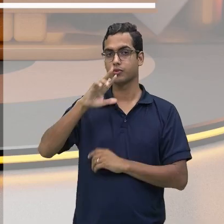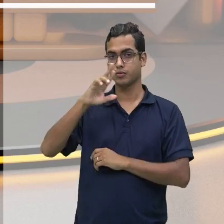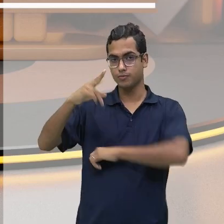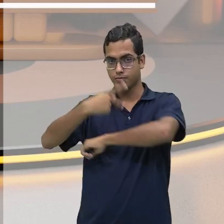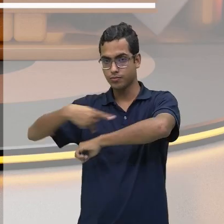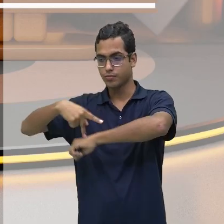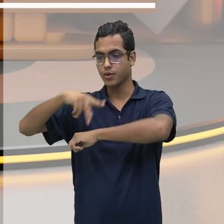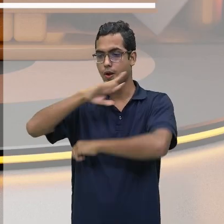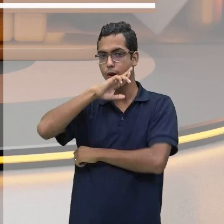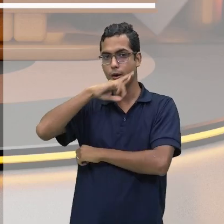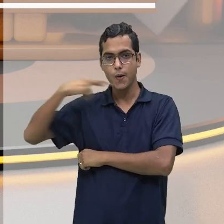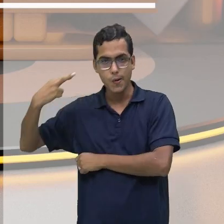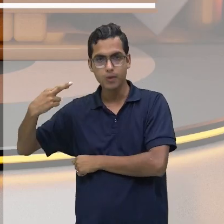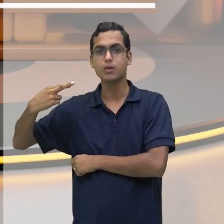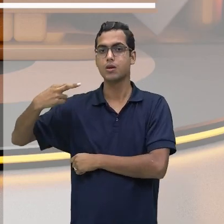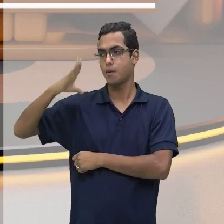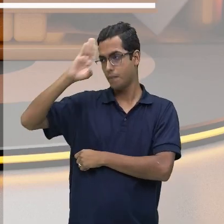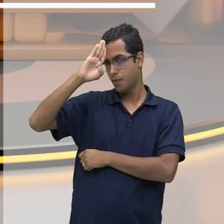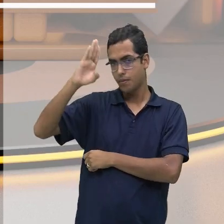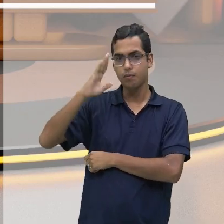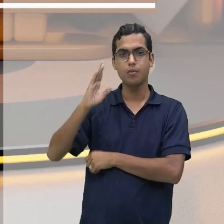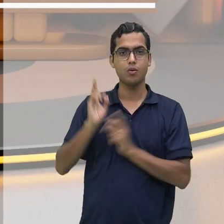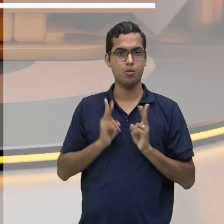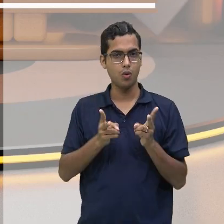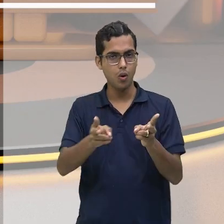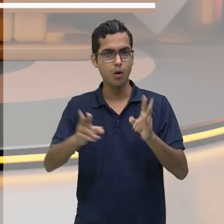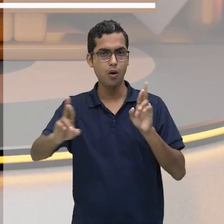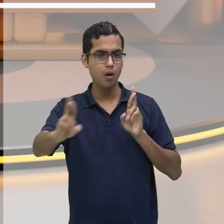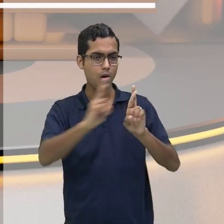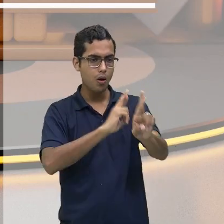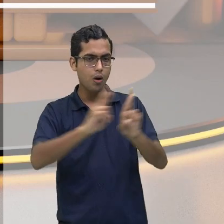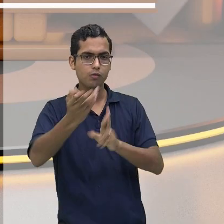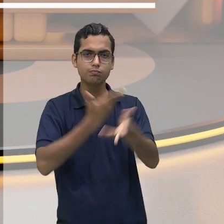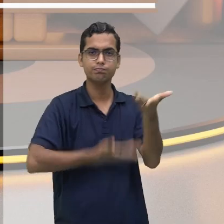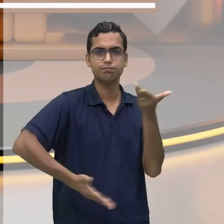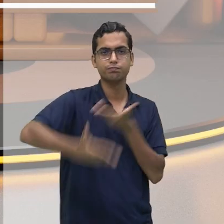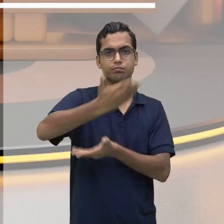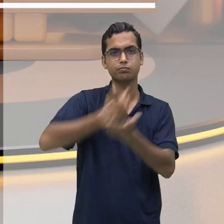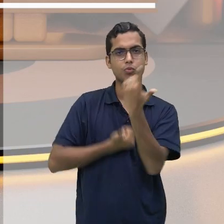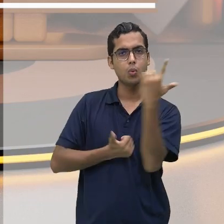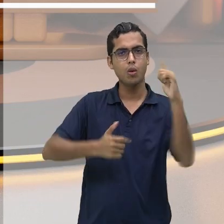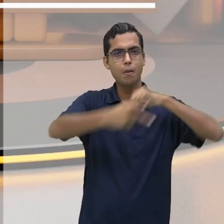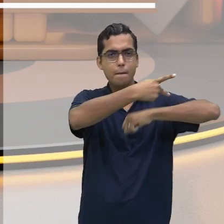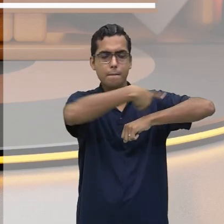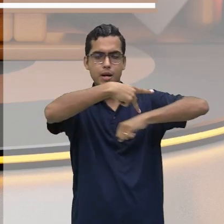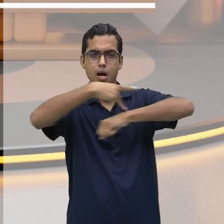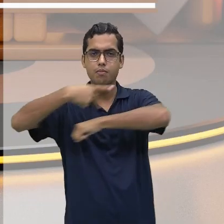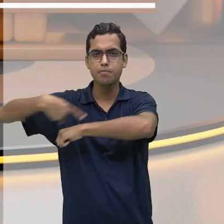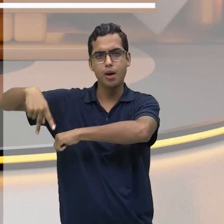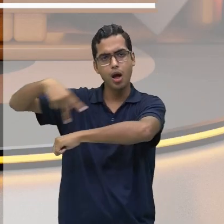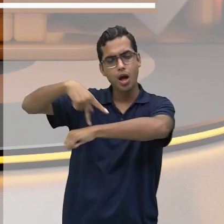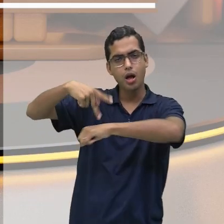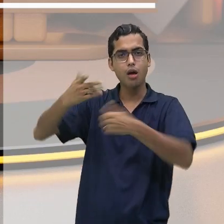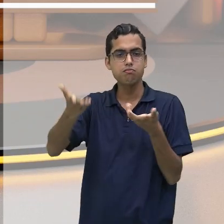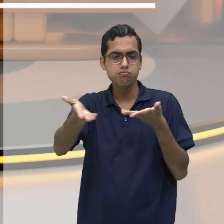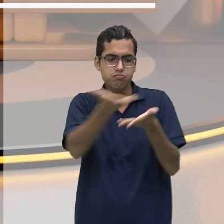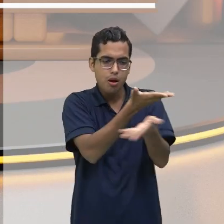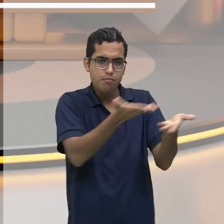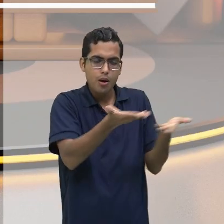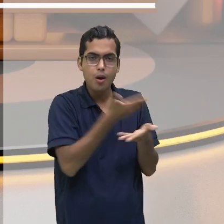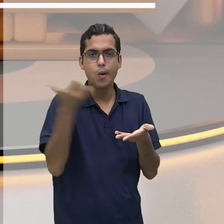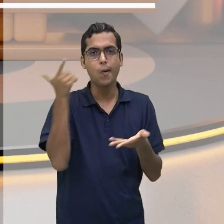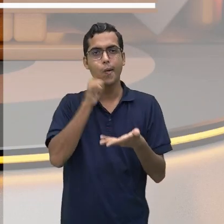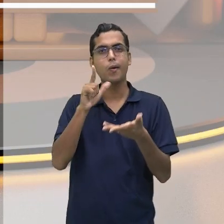principalmente manter essas relações com outras repúblicas independentes, tá? Então via-se essa necessidade para